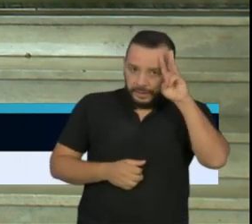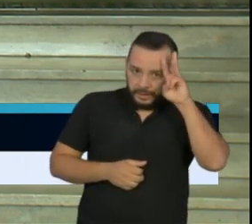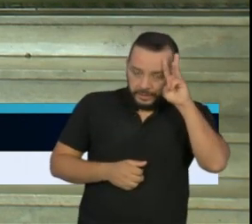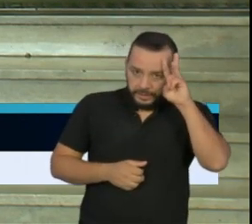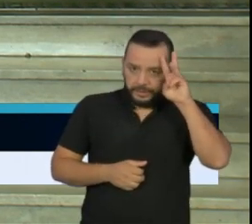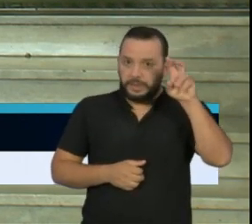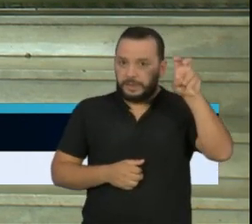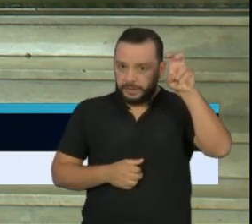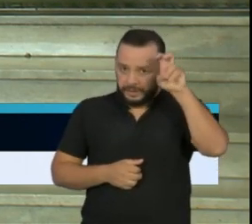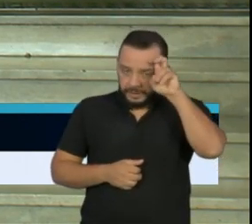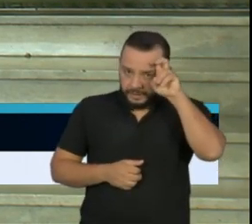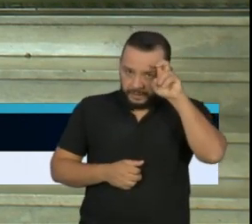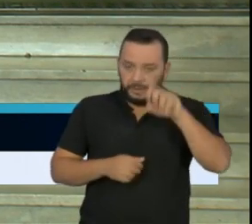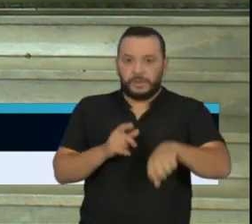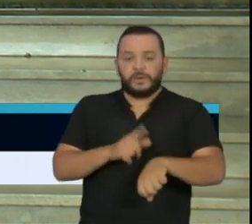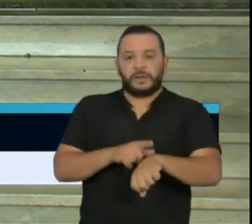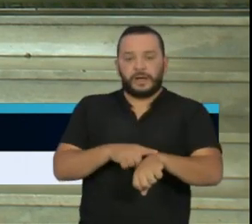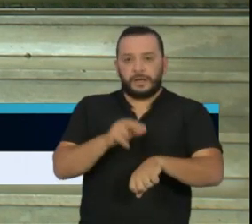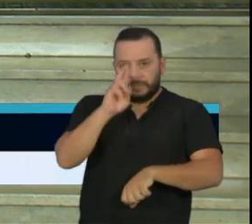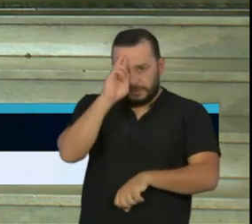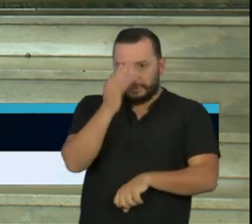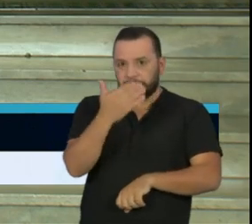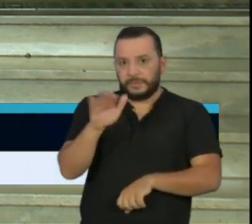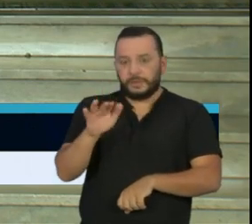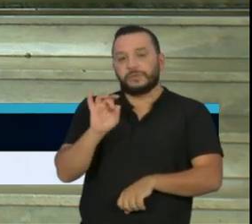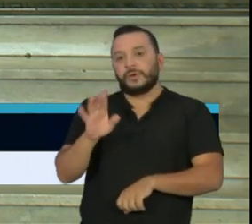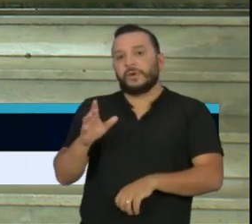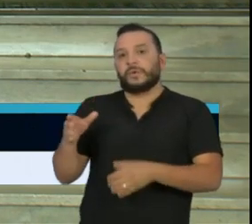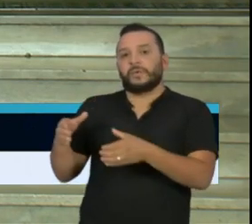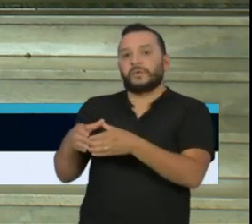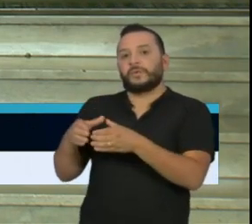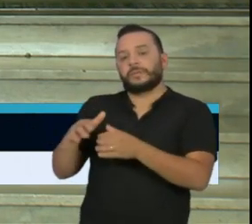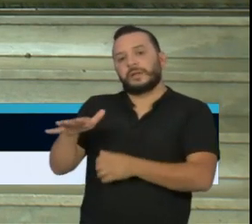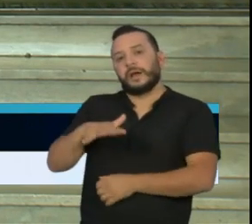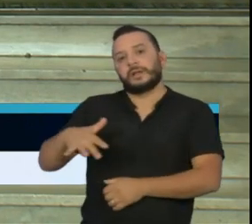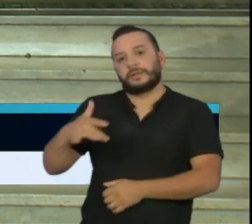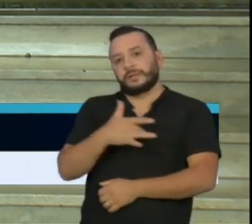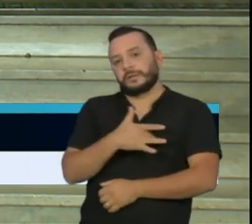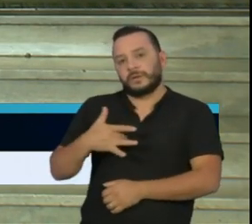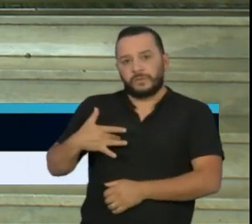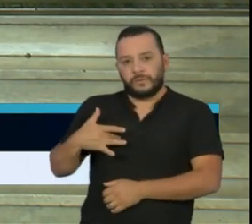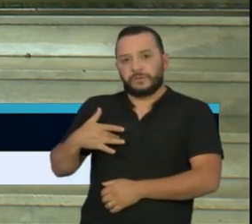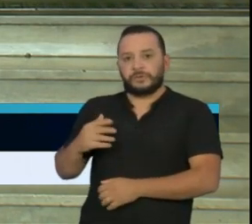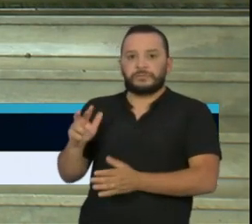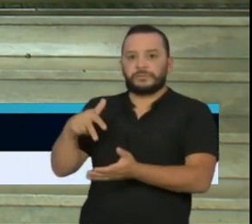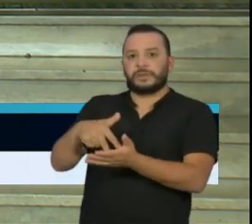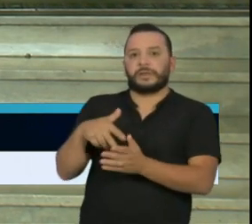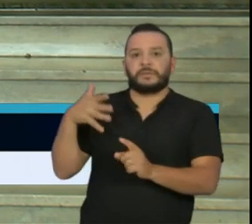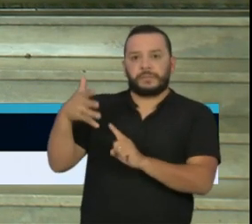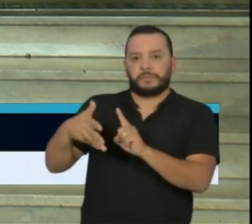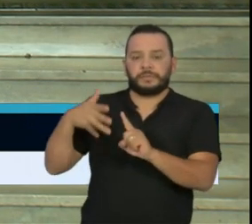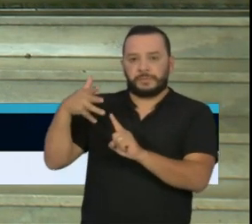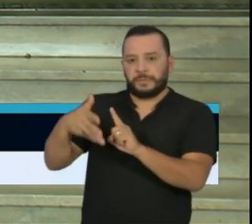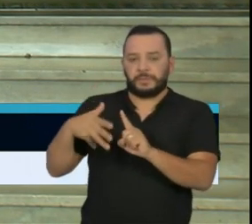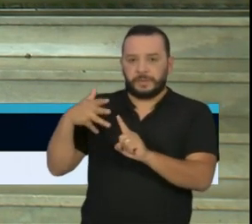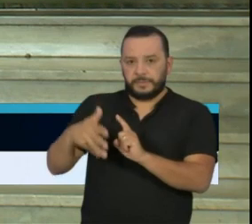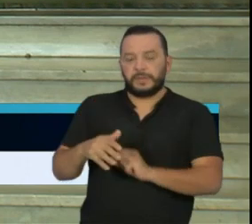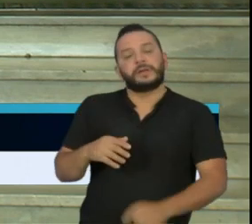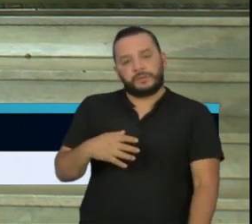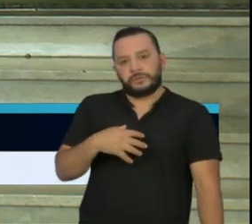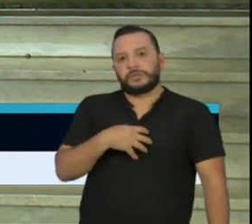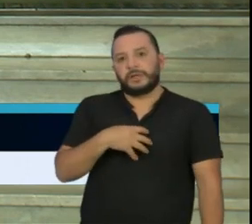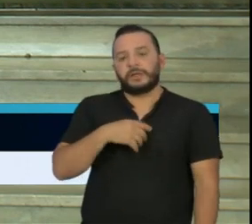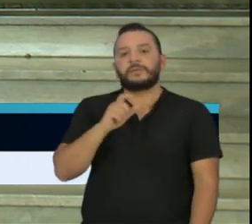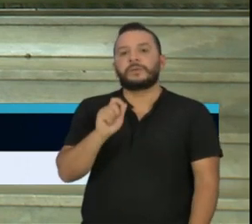às 12h30, apenas o Comitê de Saúde estará aqui se pronunciando. É uma forma